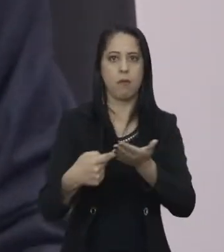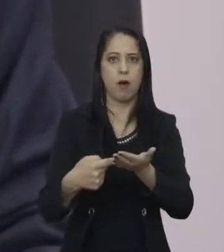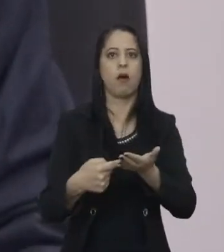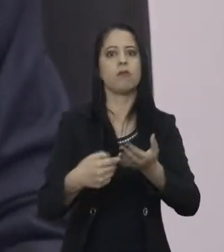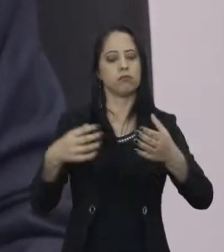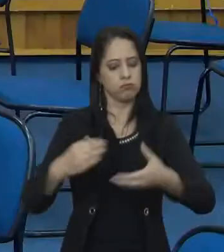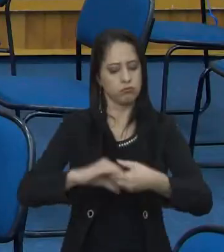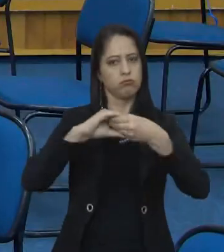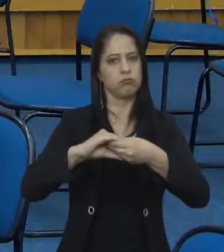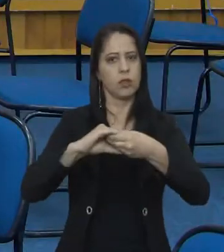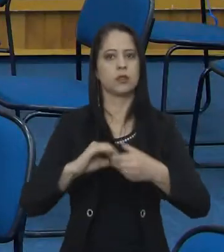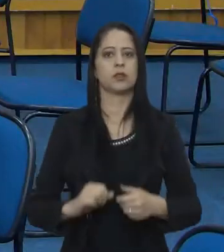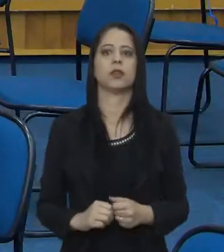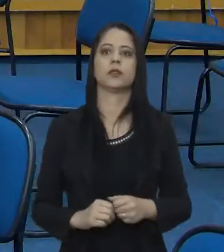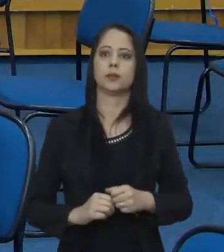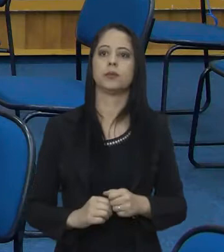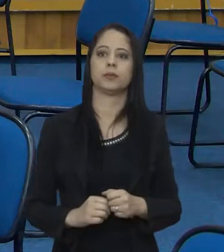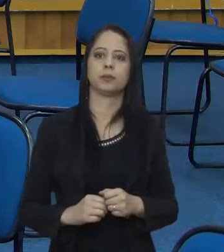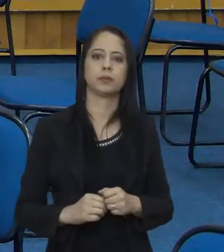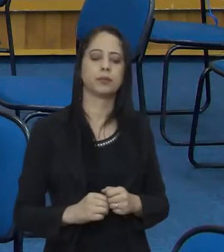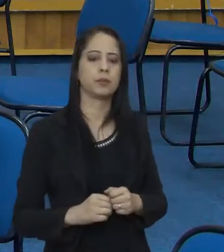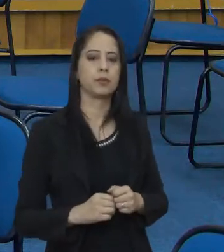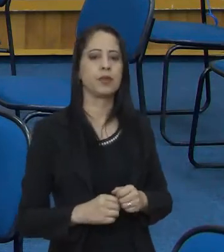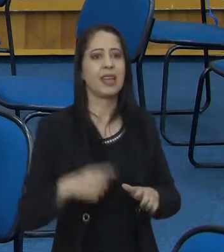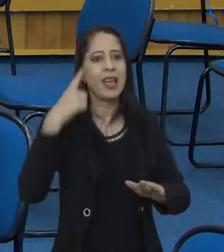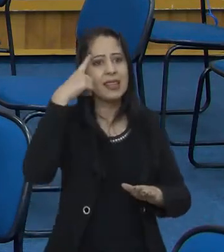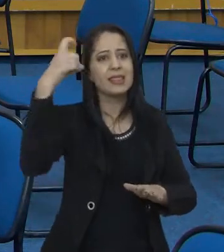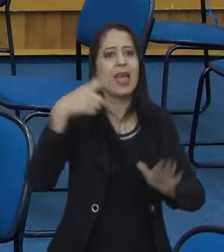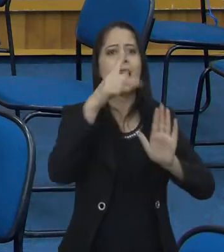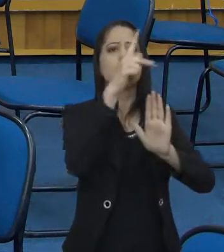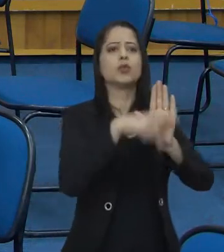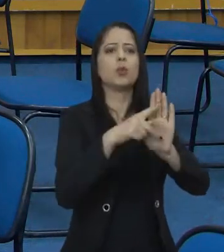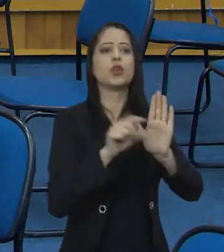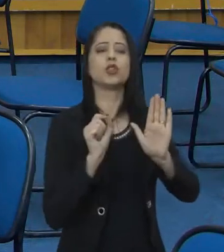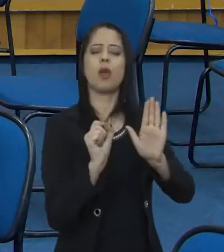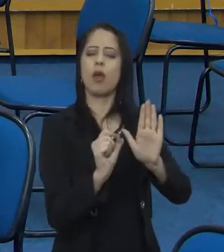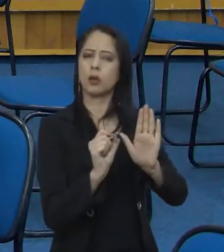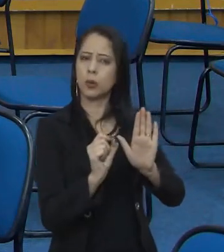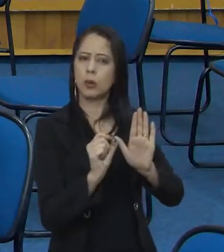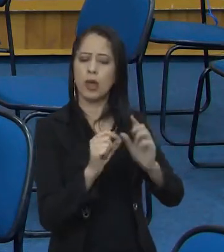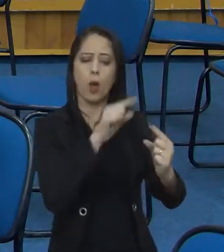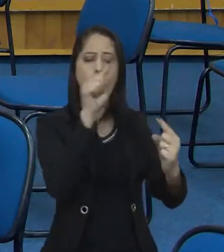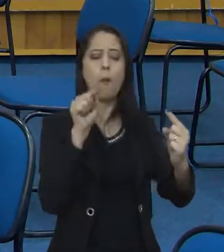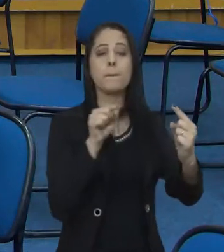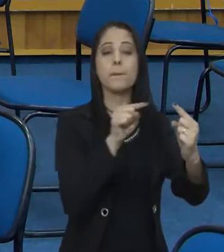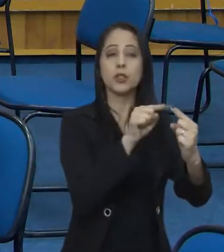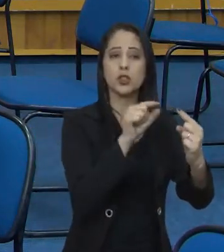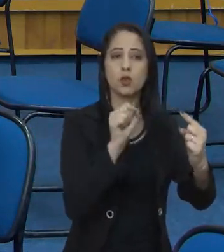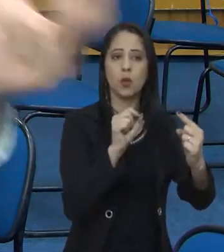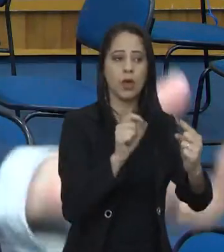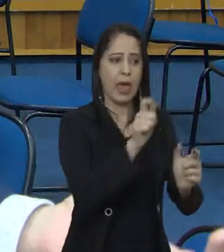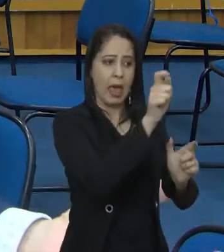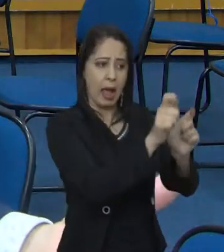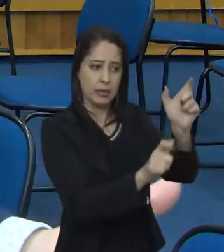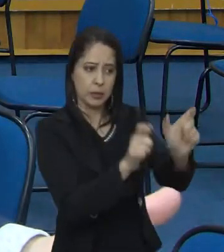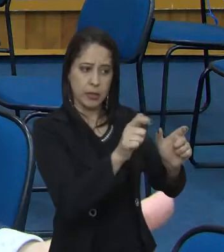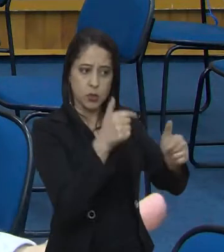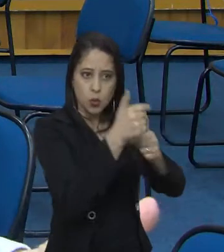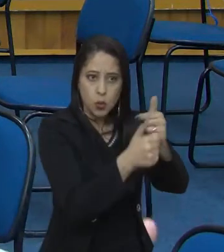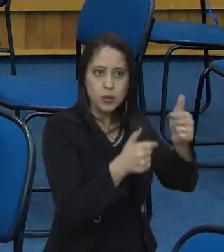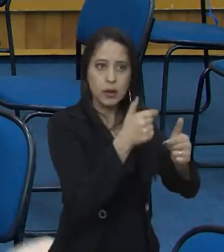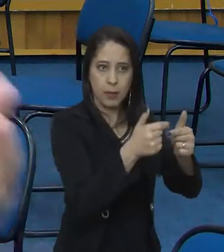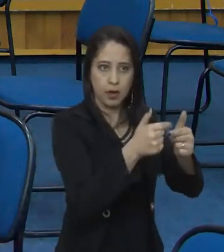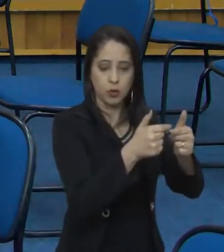ambos os lados a ideia desse projeto é tentar aproximar a tantos empregados quanto